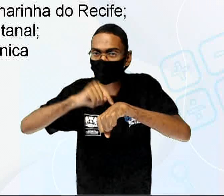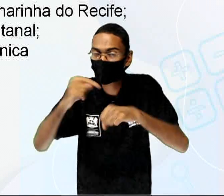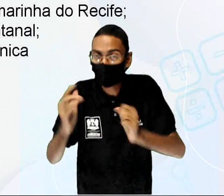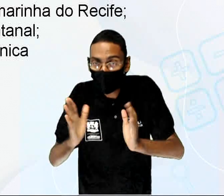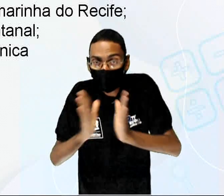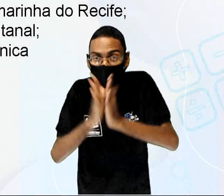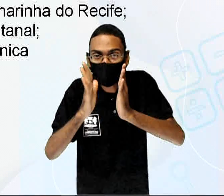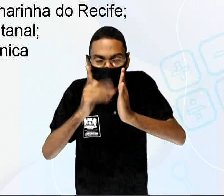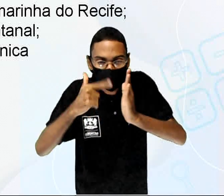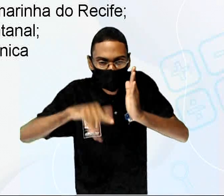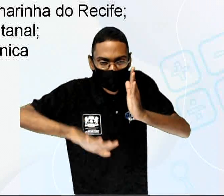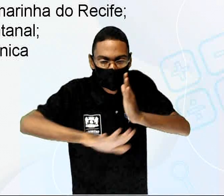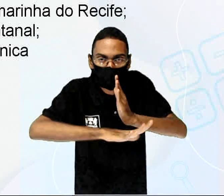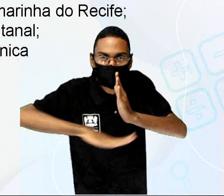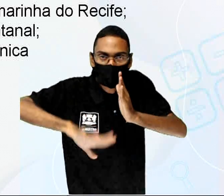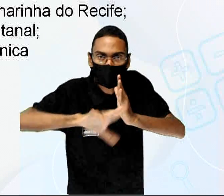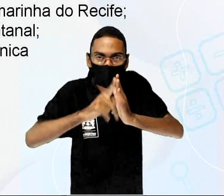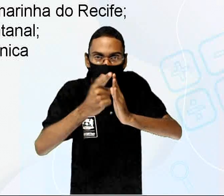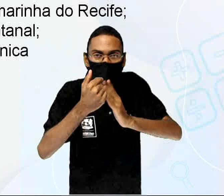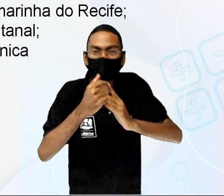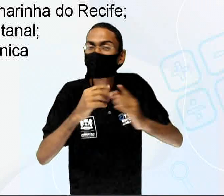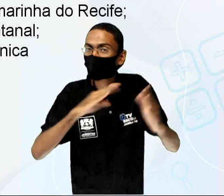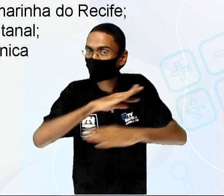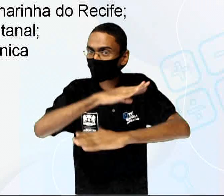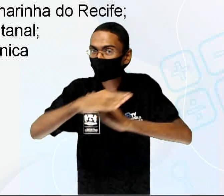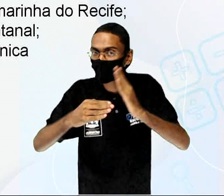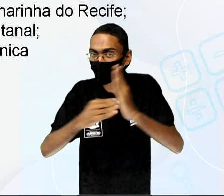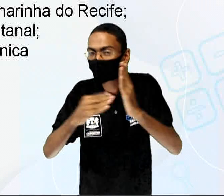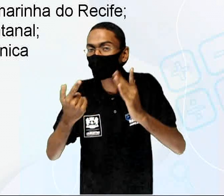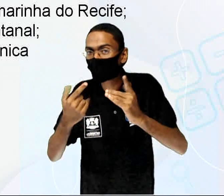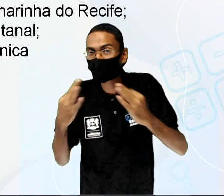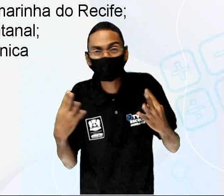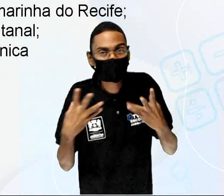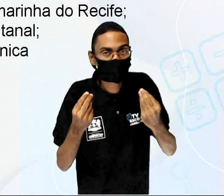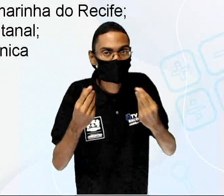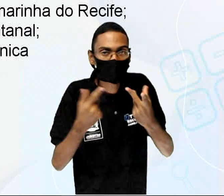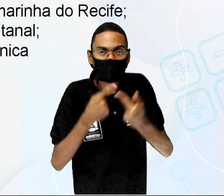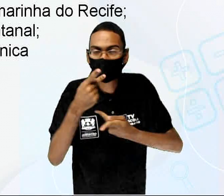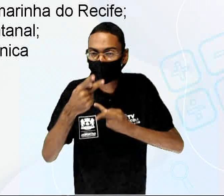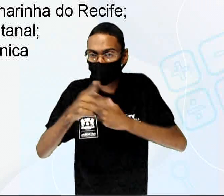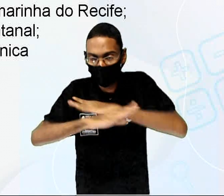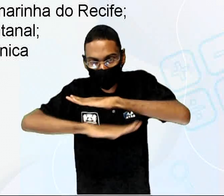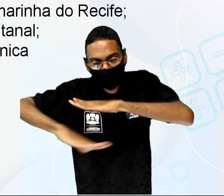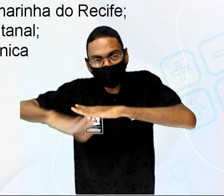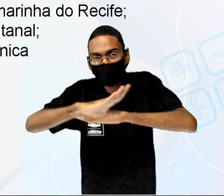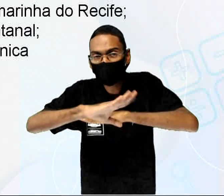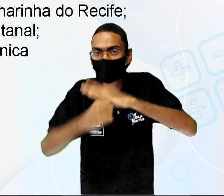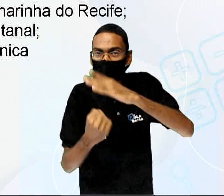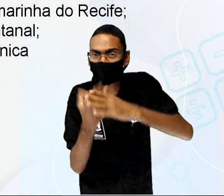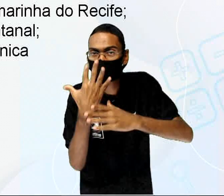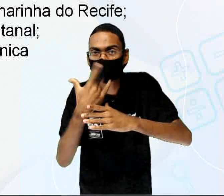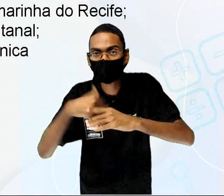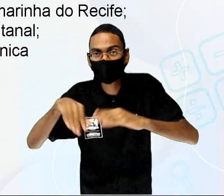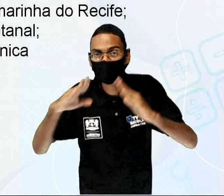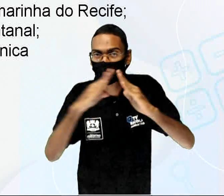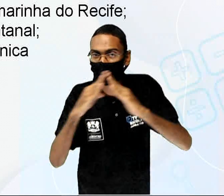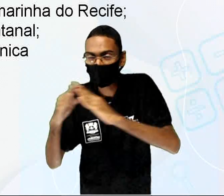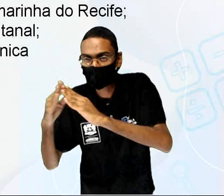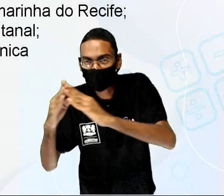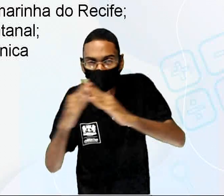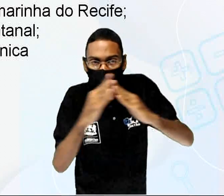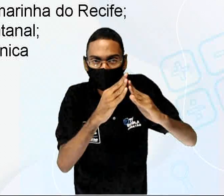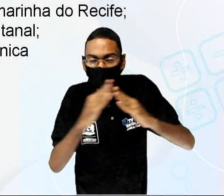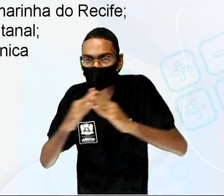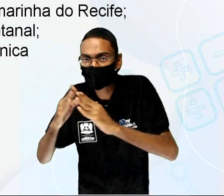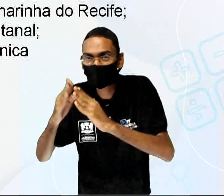solo. Geralmente as planícies são usadas pelo homem para formar as cidades, né? O homem se sente